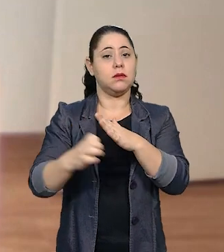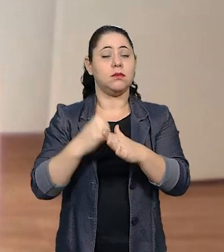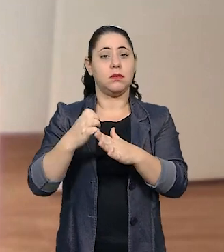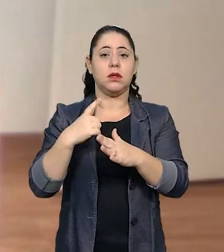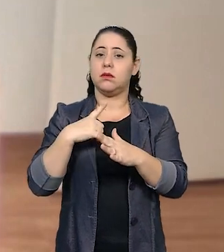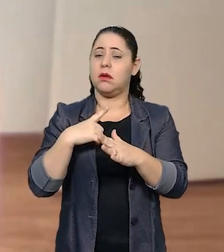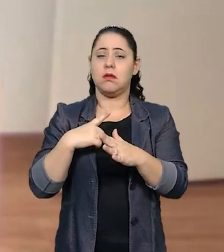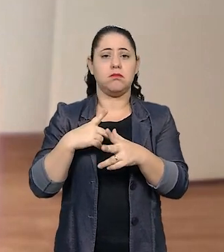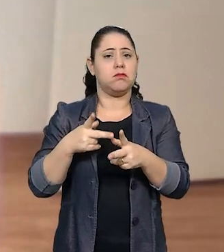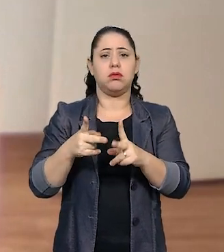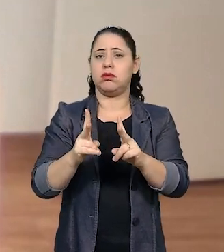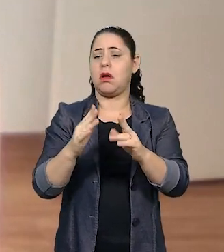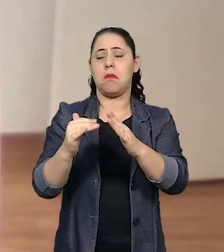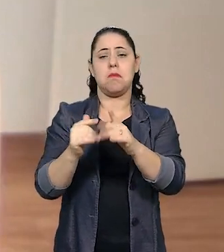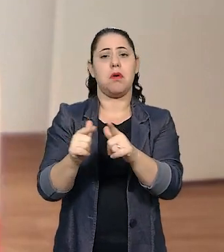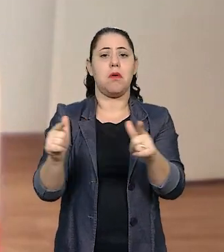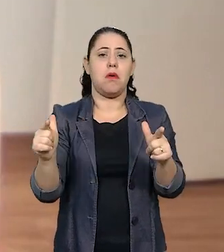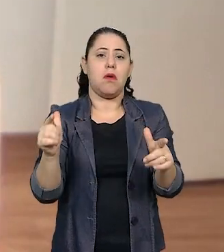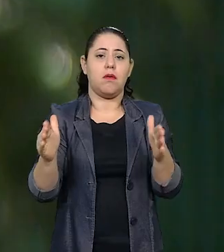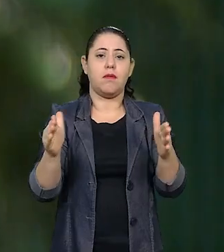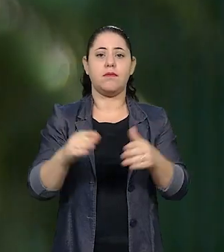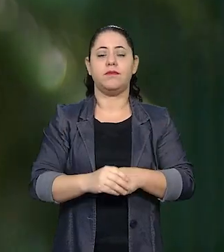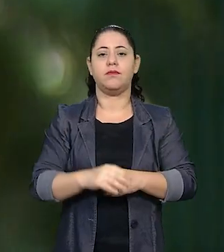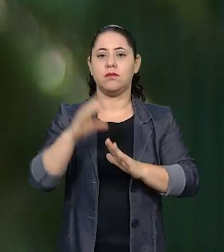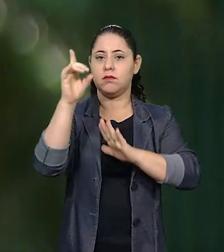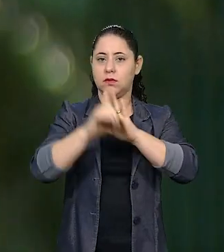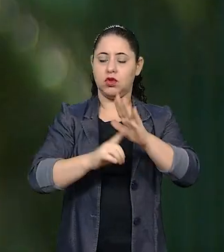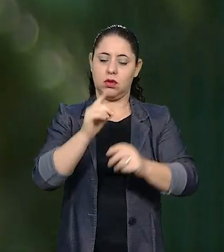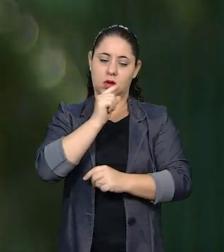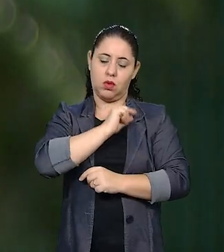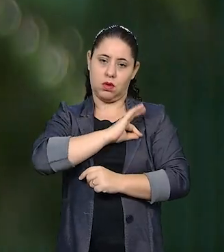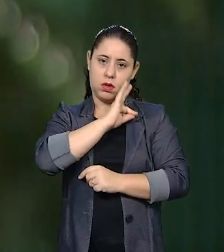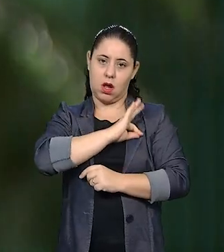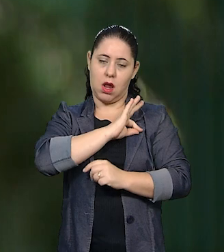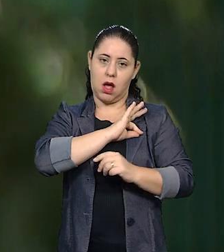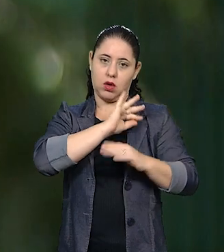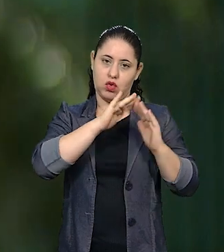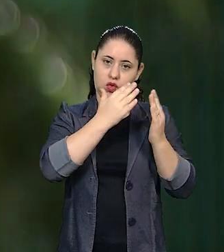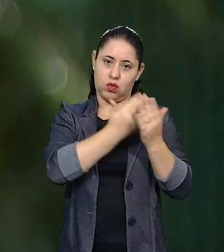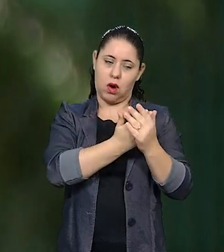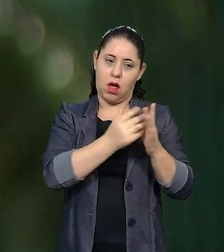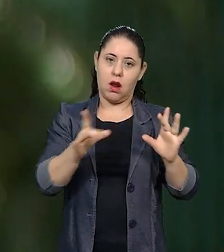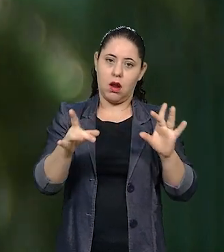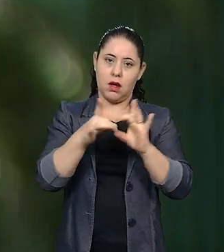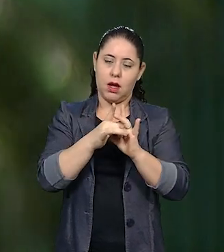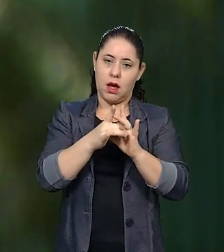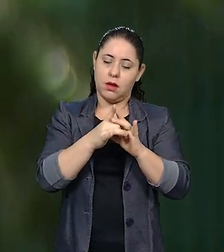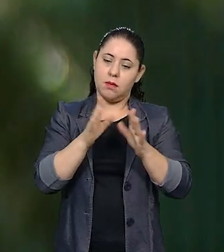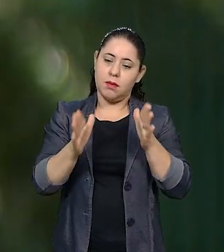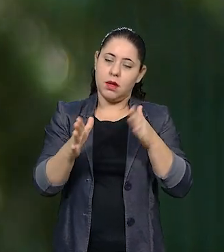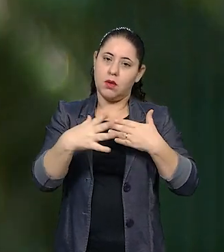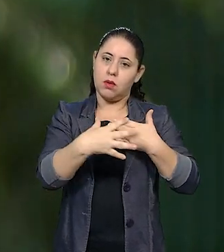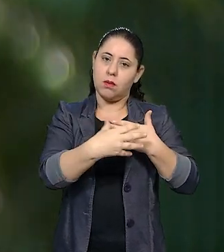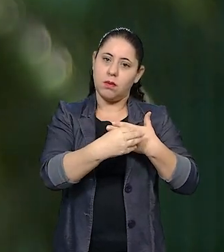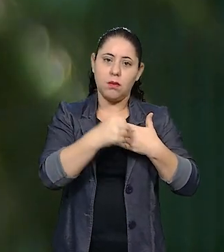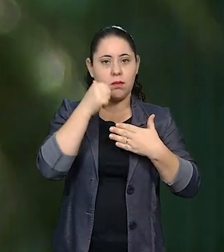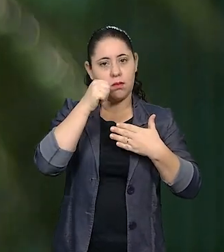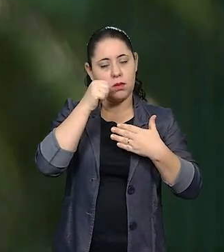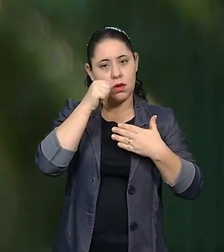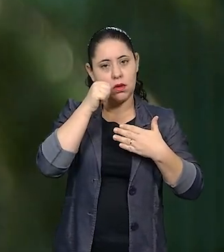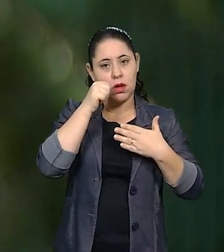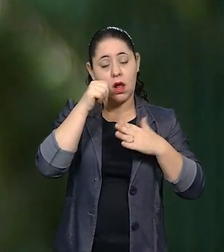Então o que a legislação determina é que esse auxílio seja válido por 6 meses, né? Mas há empresas que oferecem esse auxílio por um tempo ainda